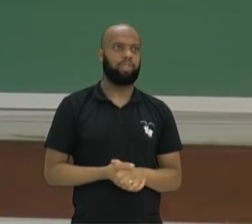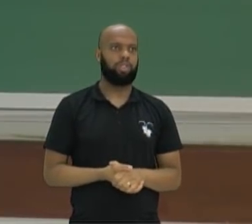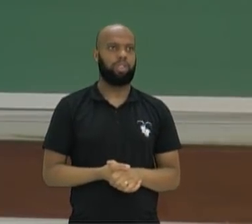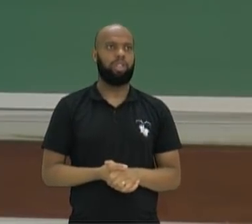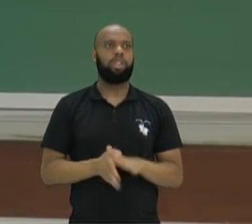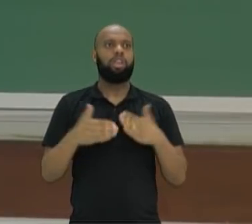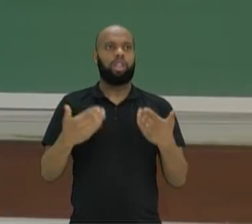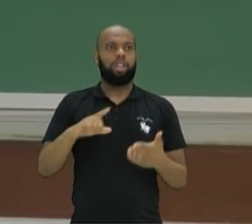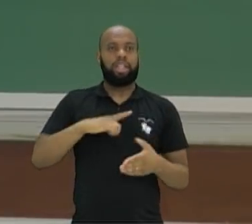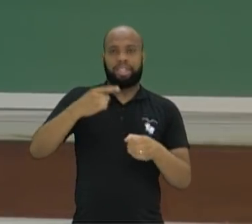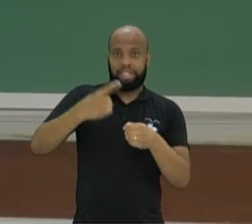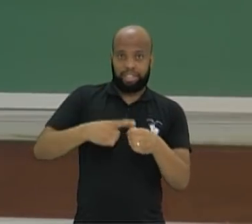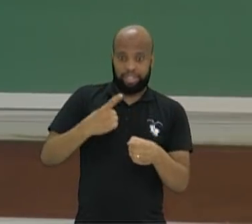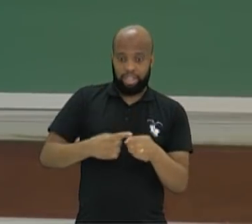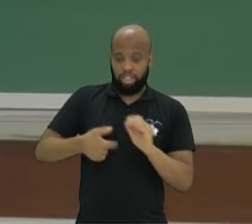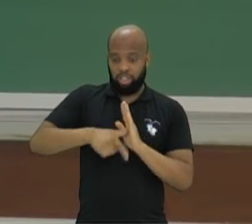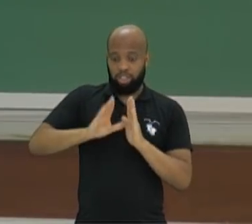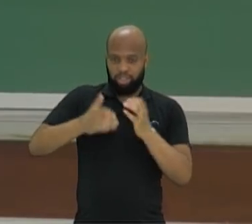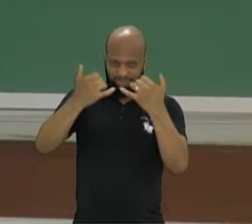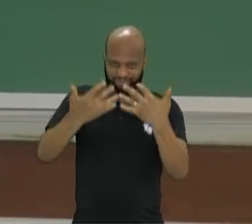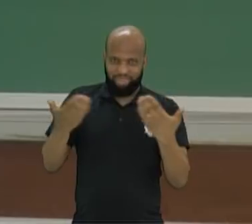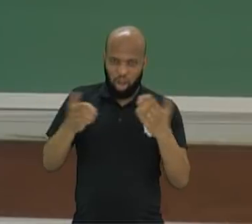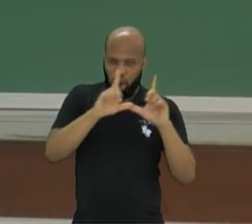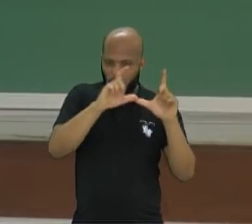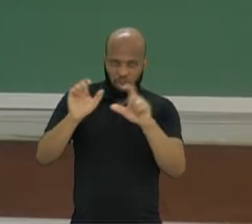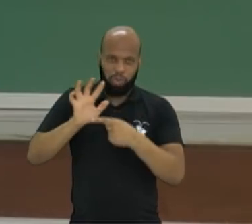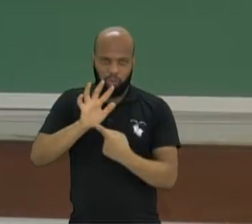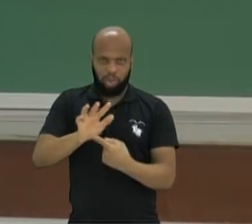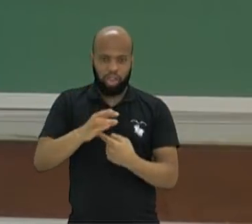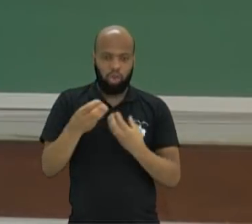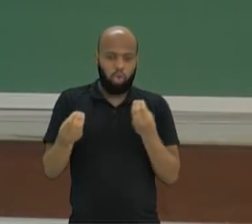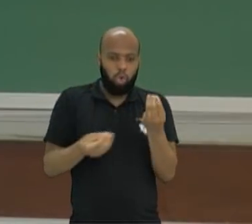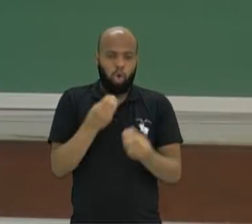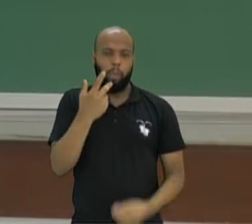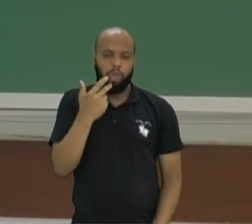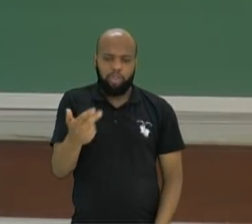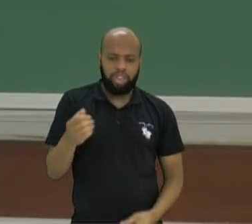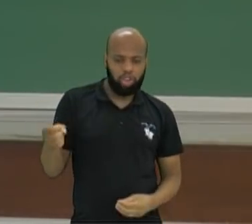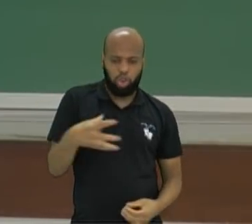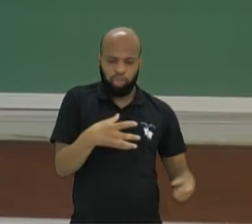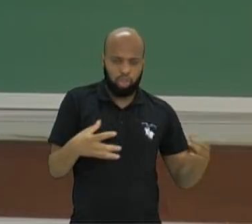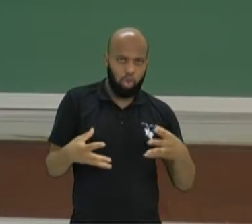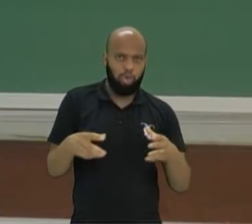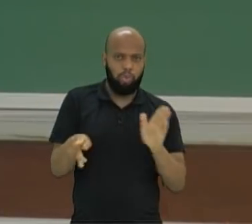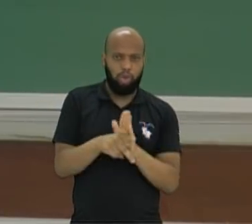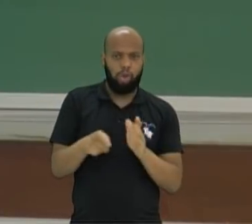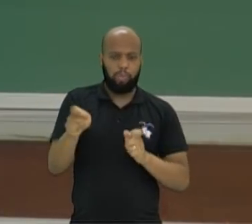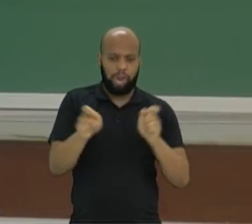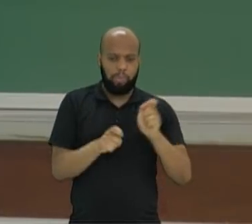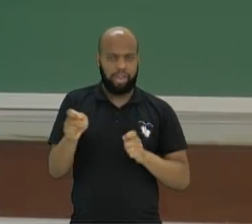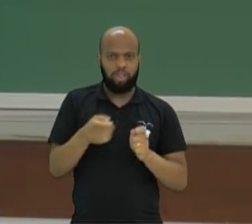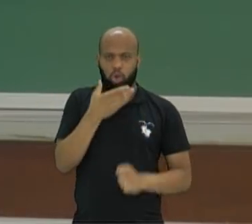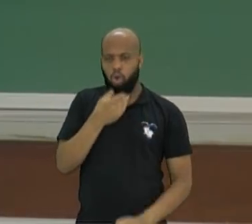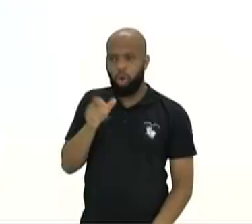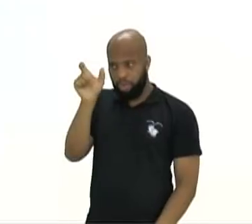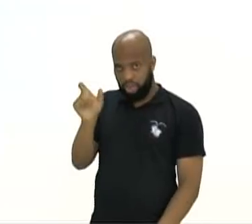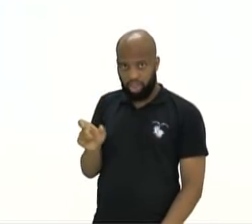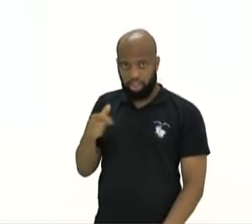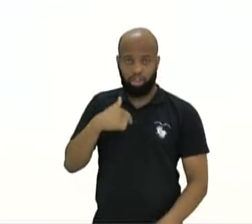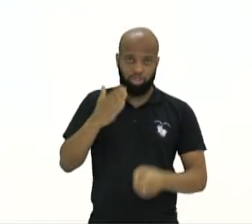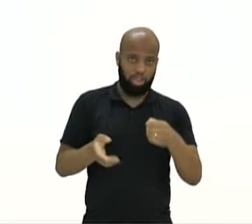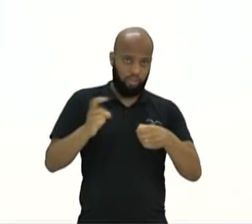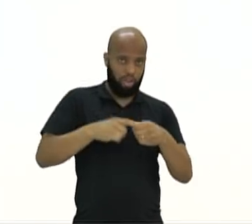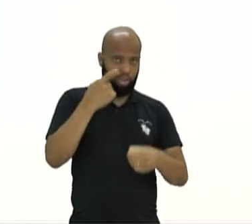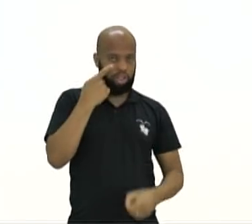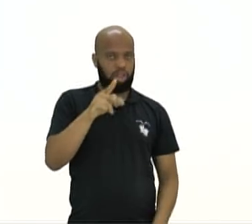cidade de Maurícia representou, né, a modernização que Pernambuco recebeu com a administração de Nassau? Ô, galerinha, daqui a pouquinho nós voltamos, aí